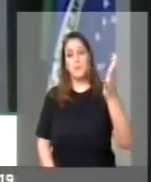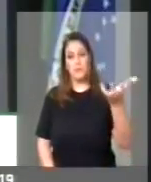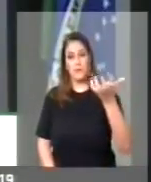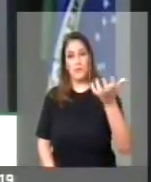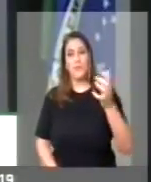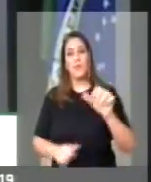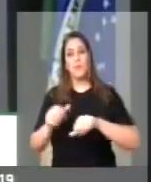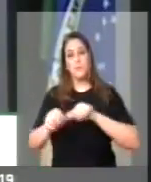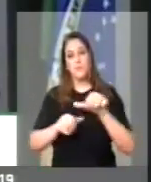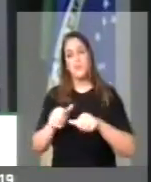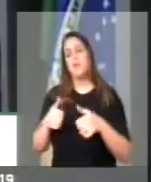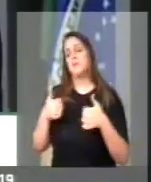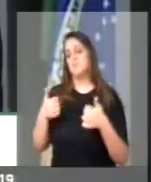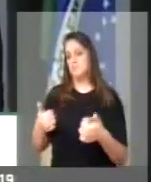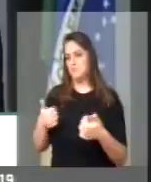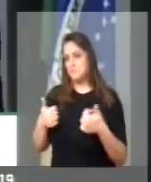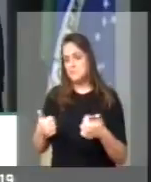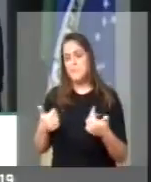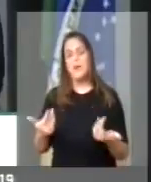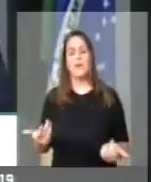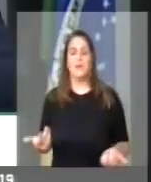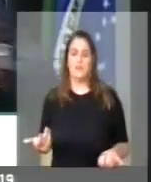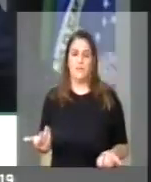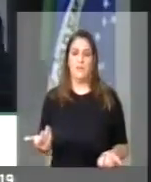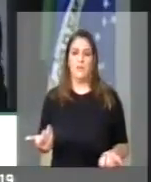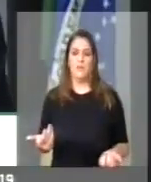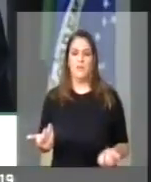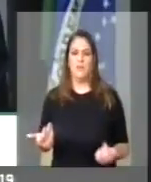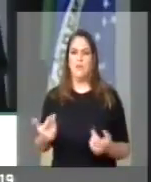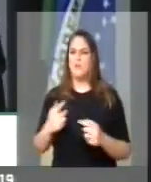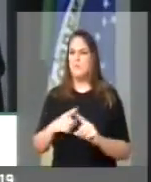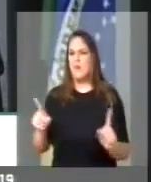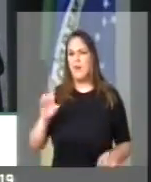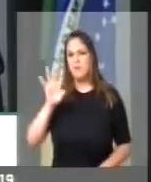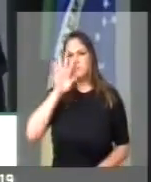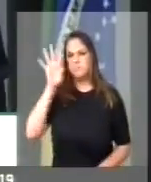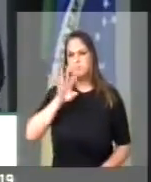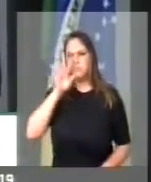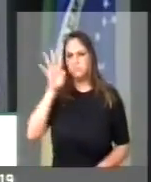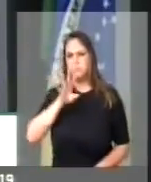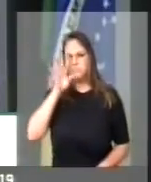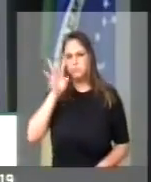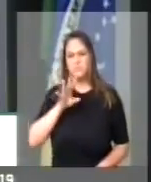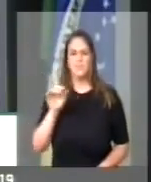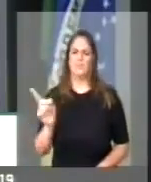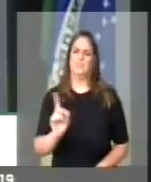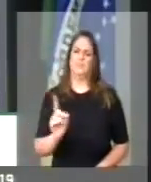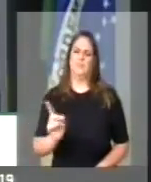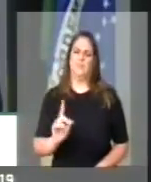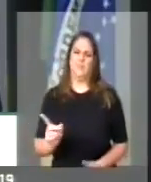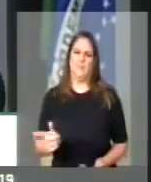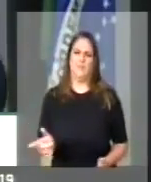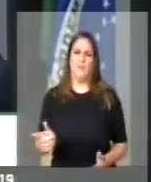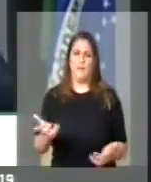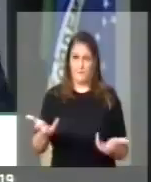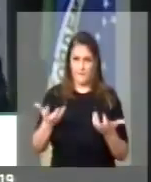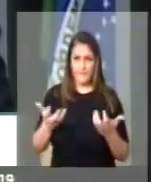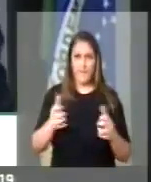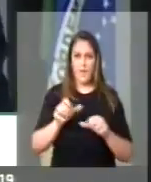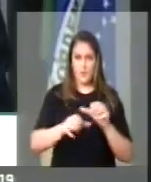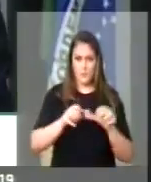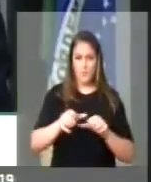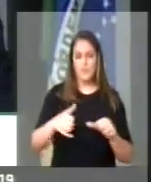um aumento sim do tempo de contribuição, mas não de uma forma exagerada. Que discuta-se uma revisão da idade mínima